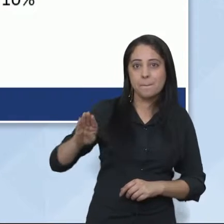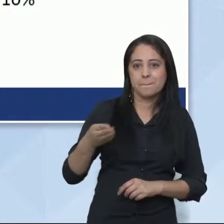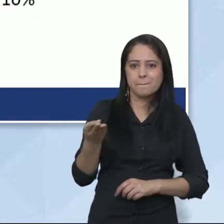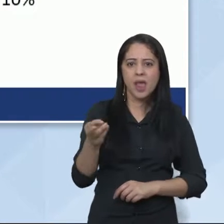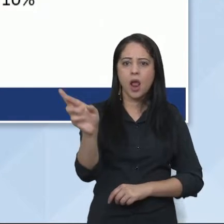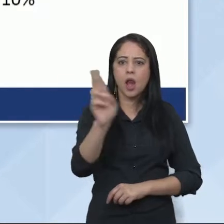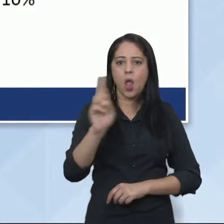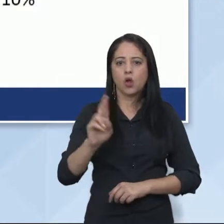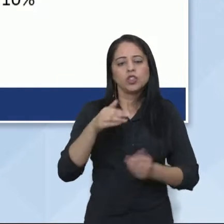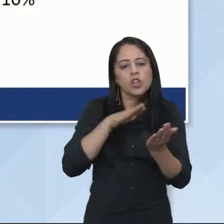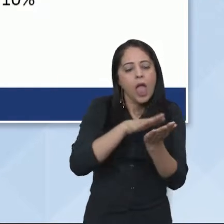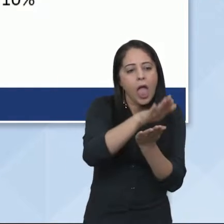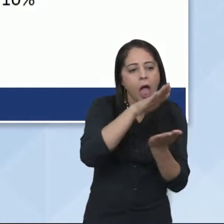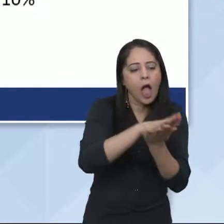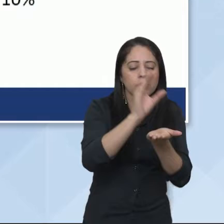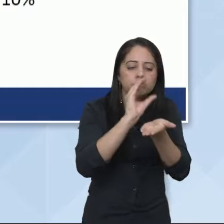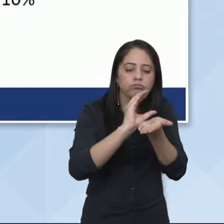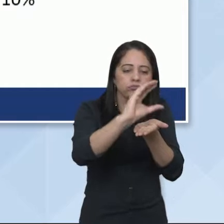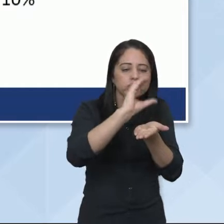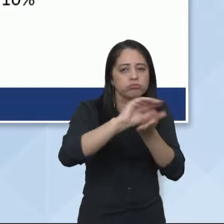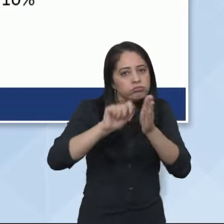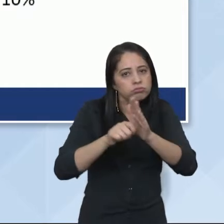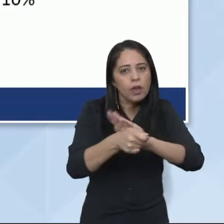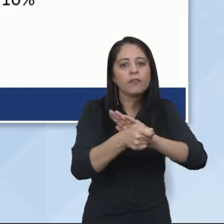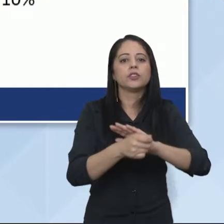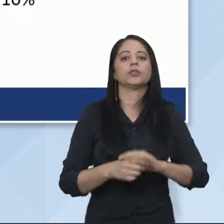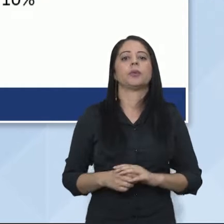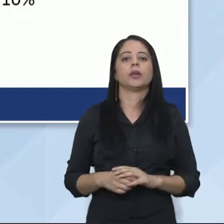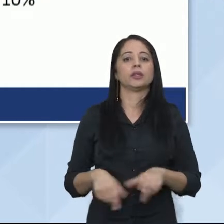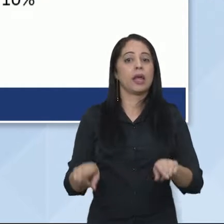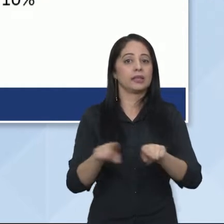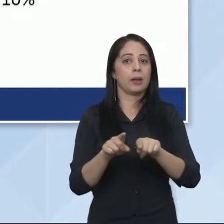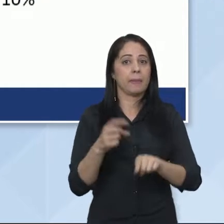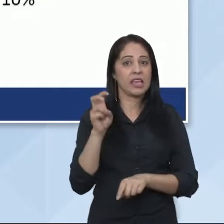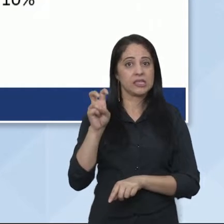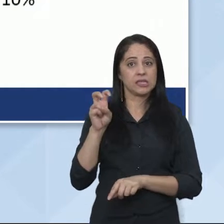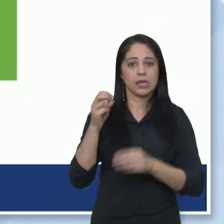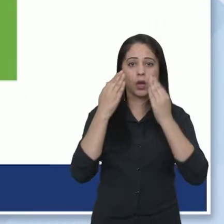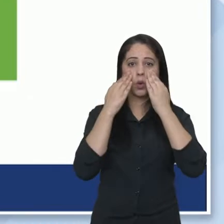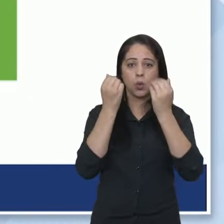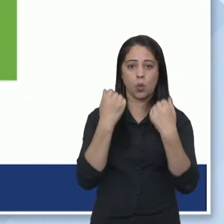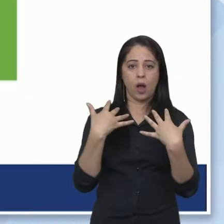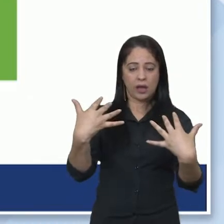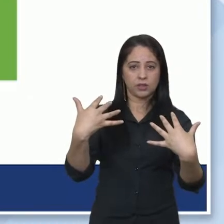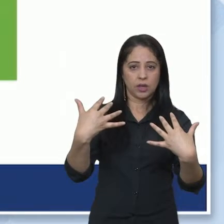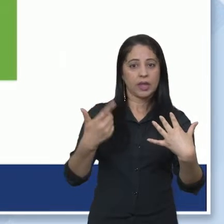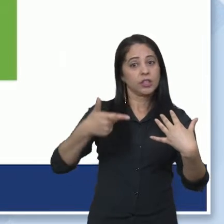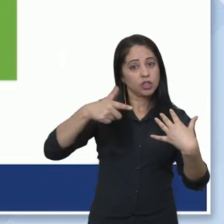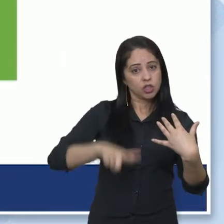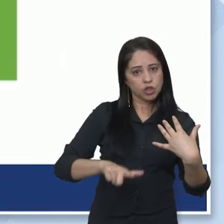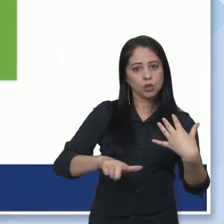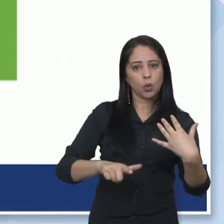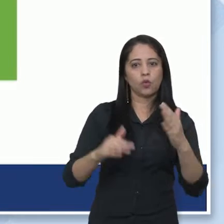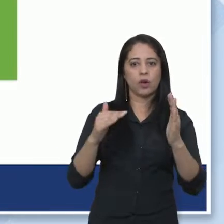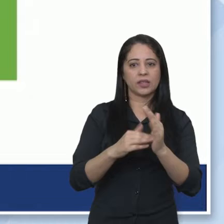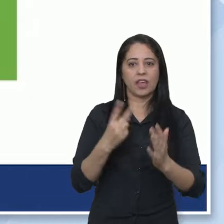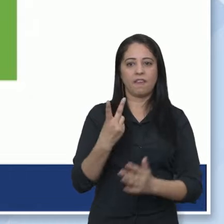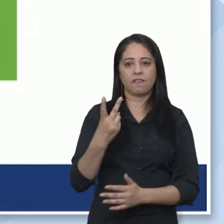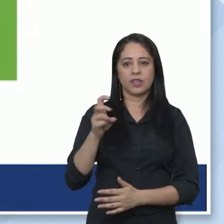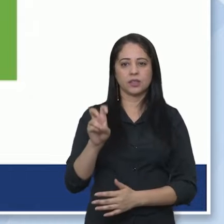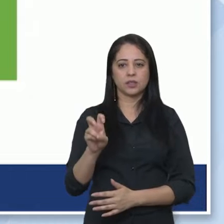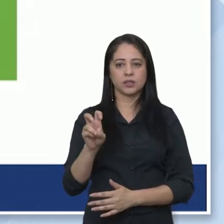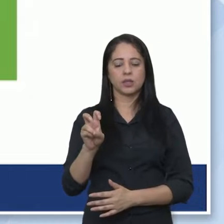para 2023 é de aproximadamente 4 bilhões de reais. Outras 5 audiências públicas